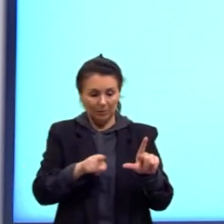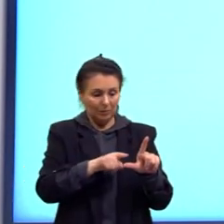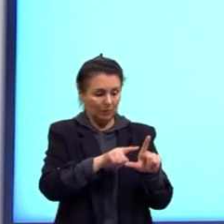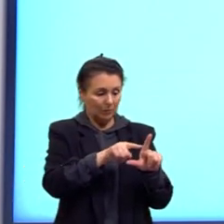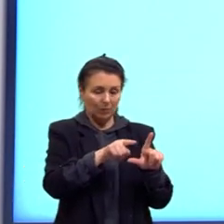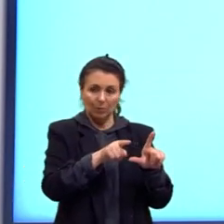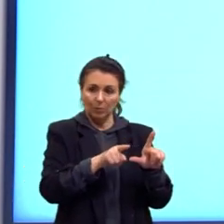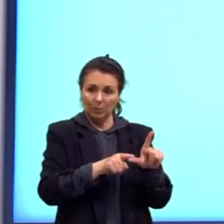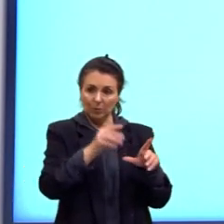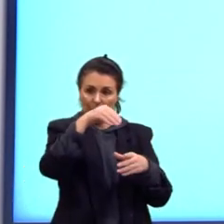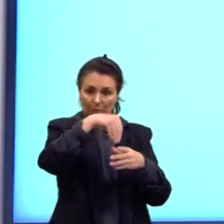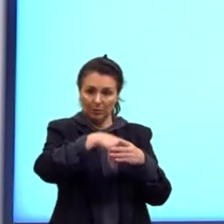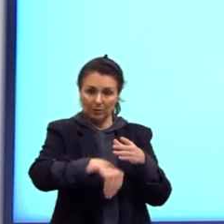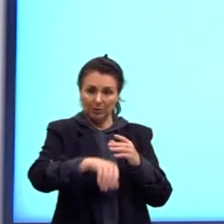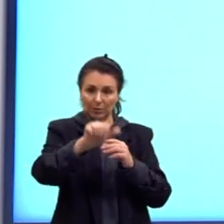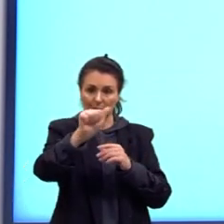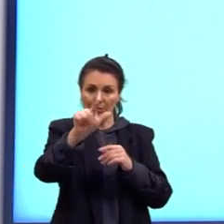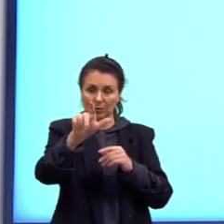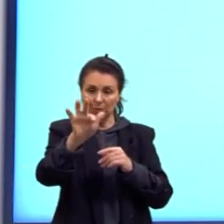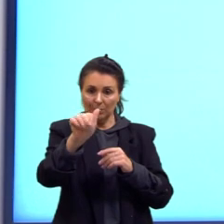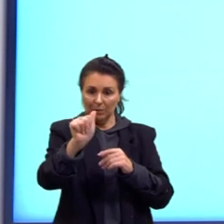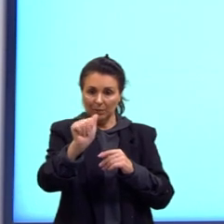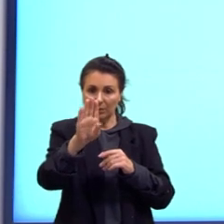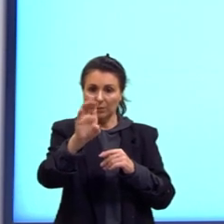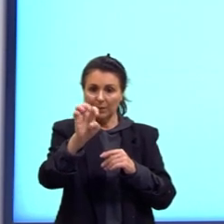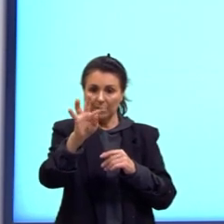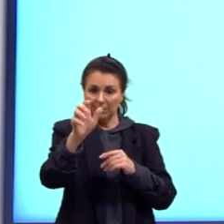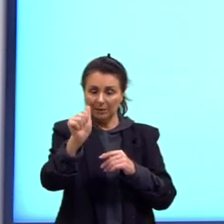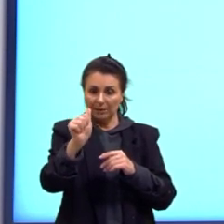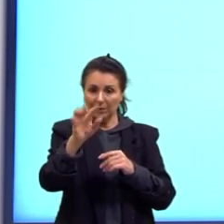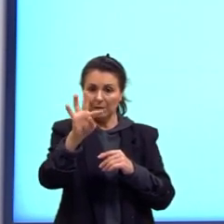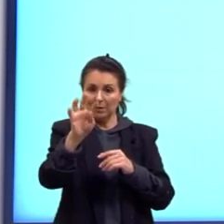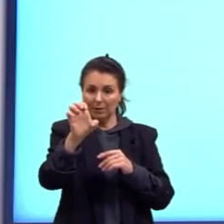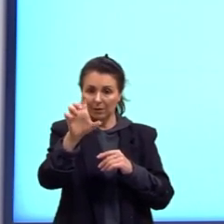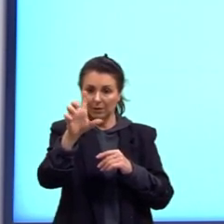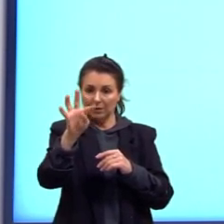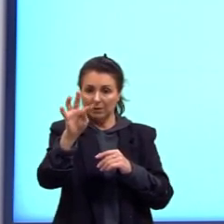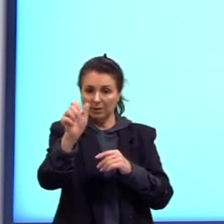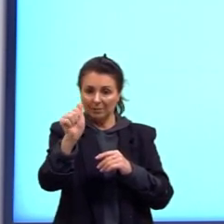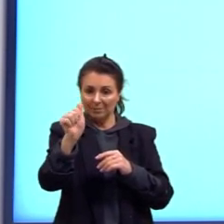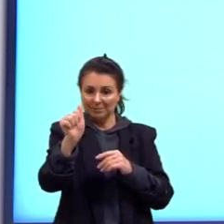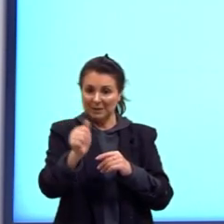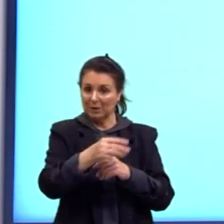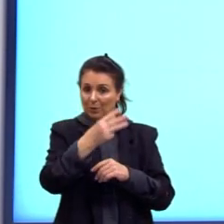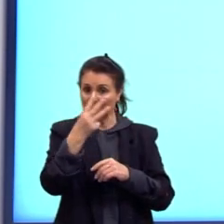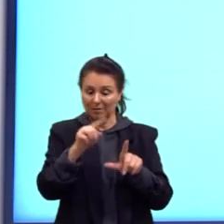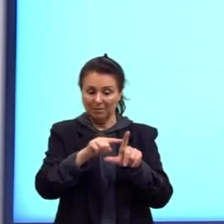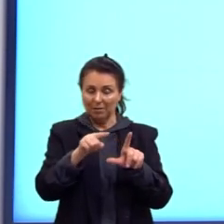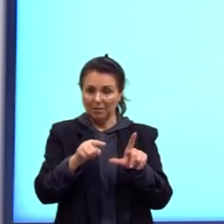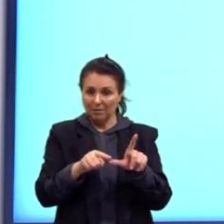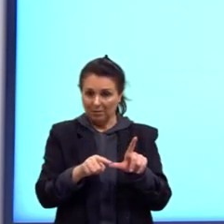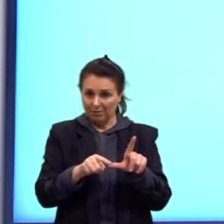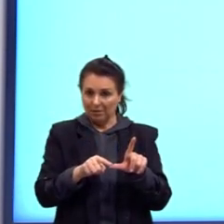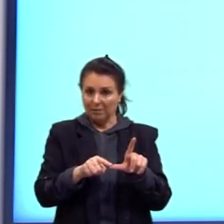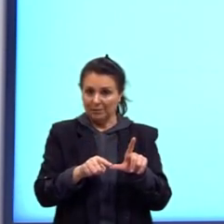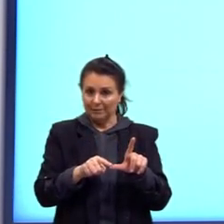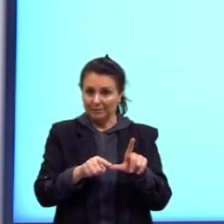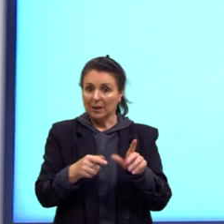o ângulo alfa o ângulo Beta e o ângulo teta tá isso aqui eu levei em consideração